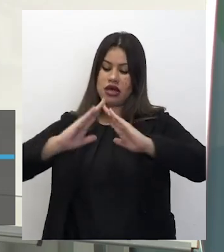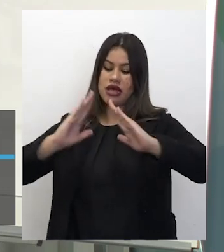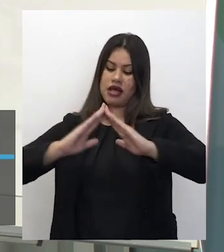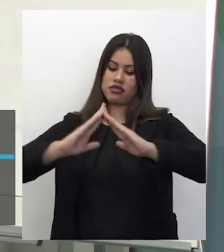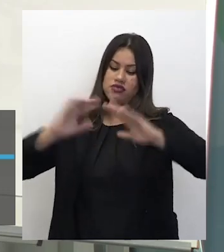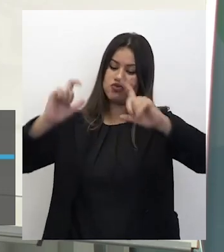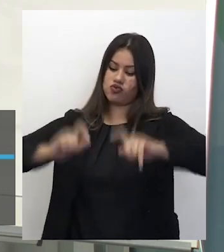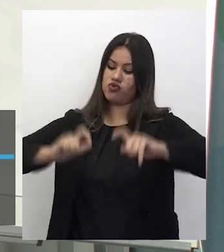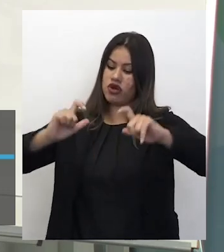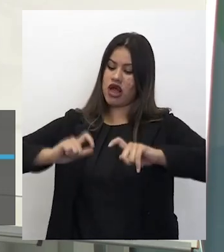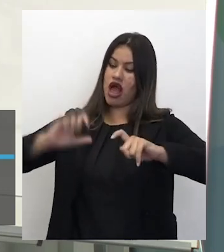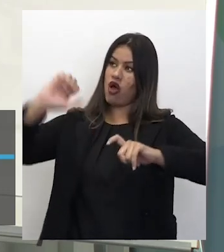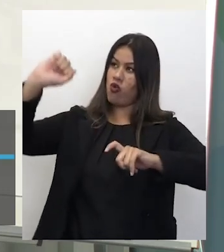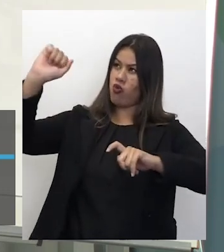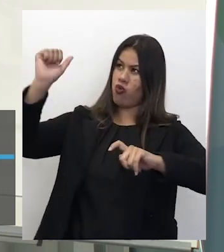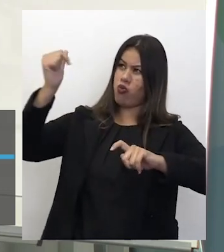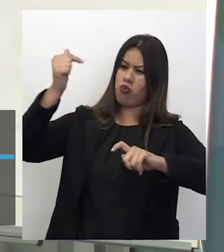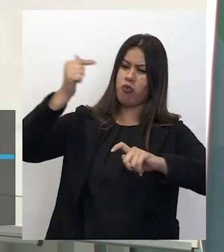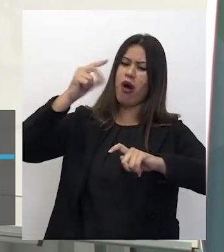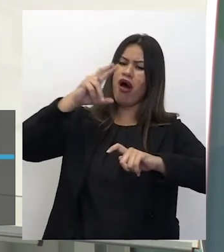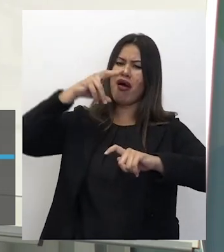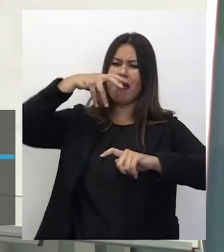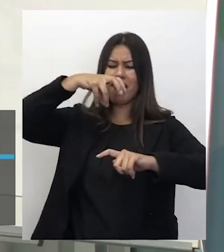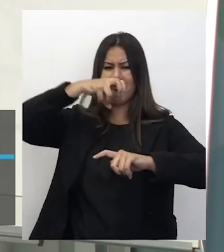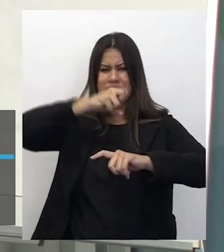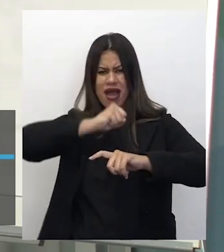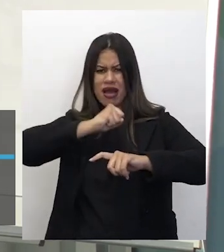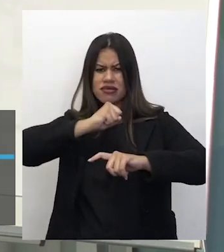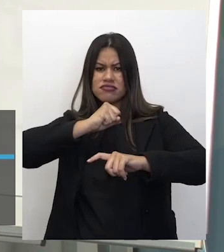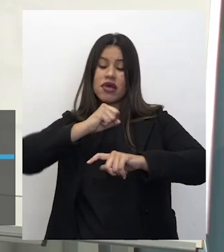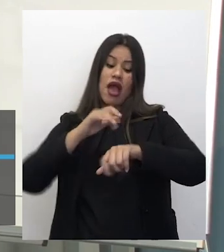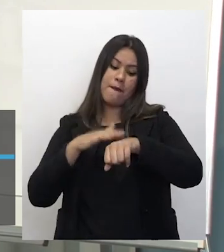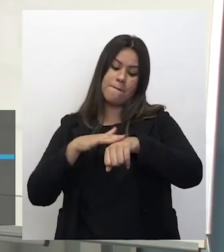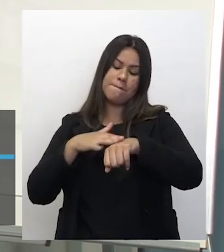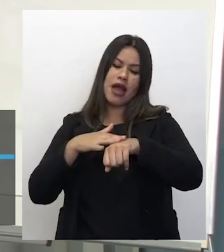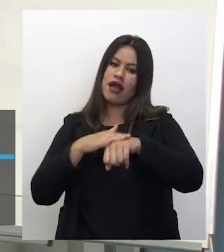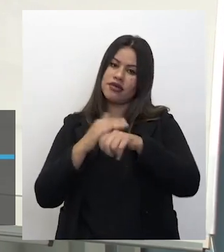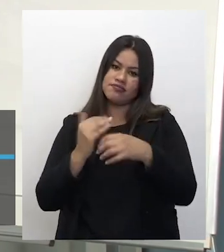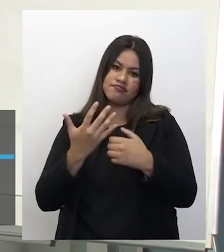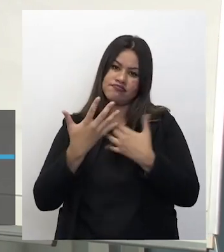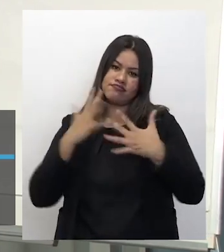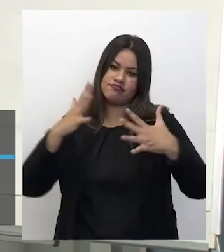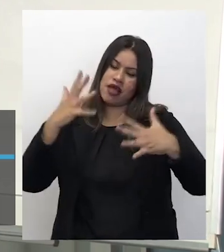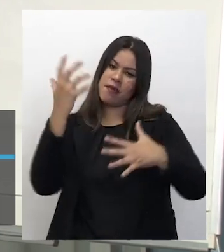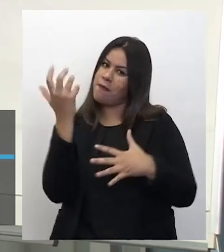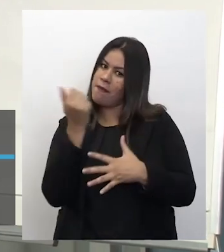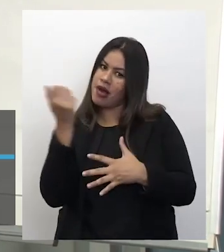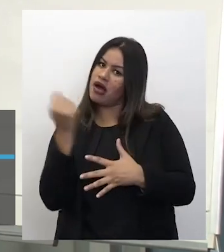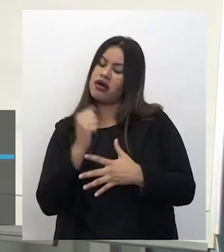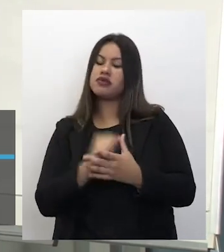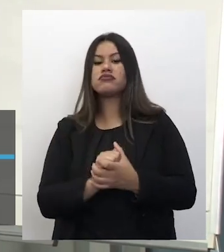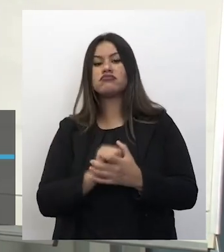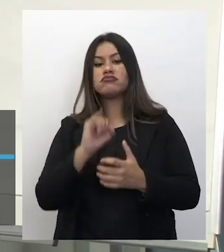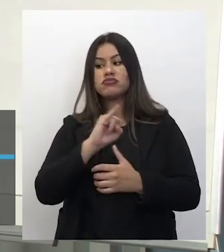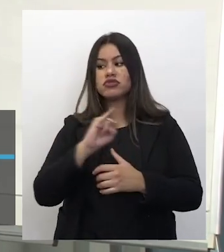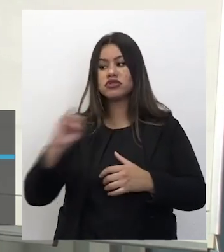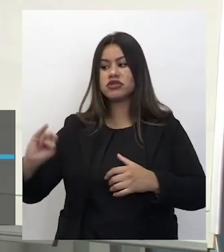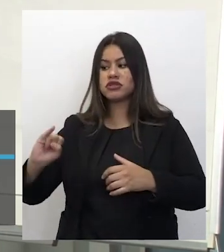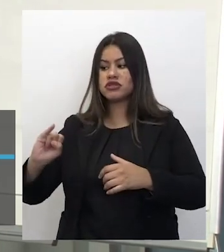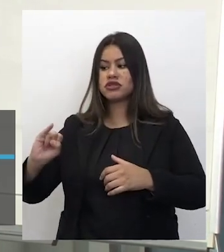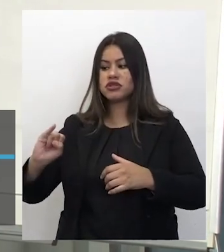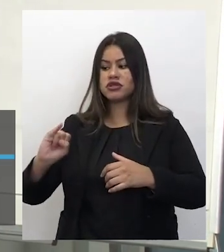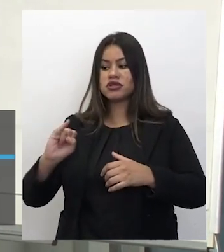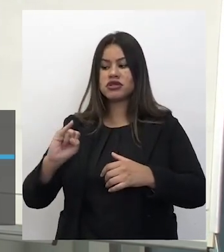menos distribuição da luz solar, eu vou ter a pele mais clara. Se eu moro num lugar mais tropical, que tem muita distribuição de luz solar e